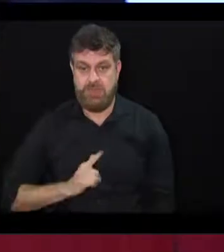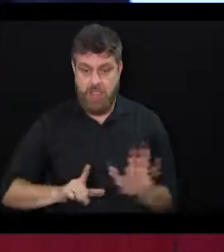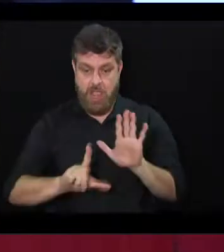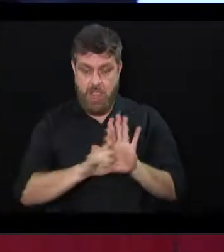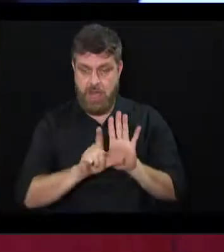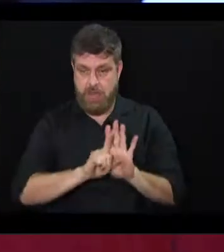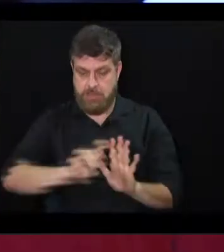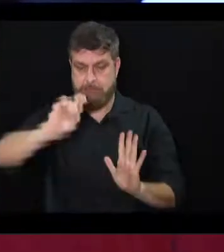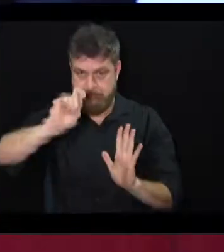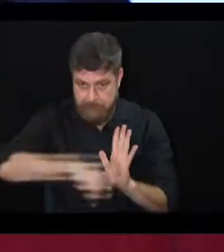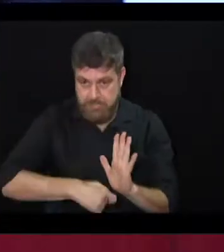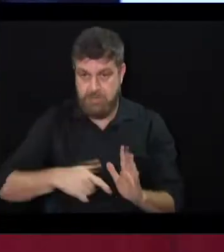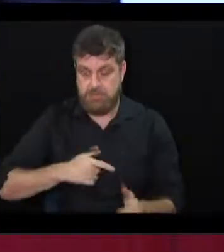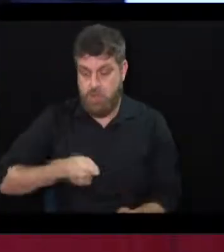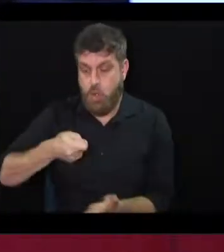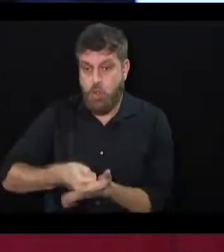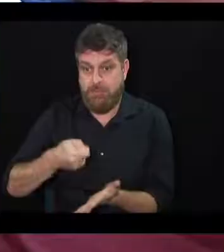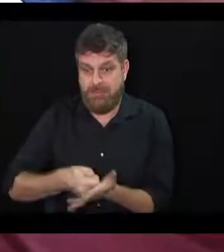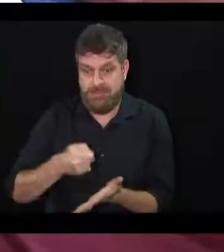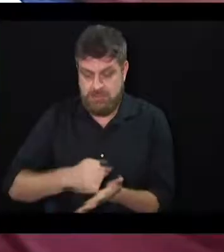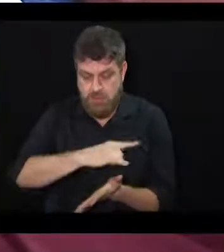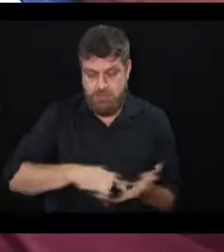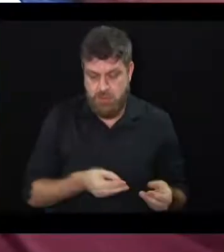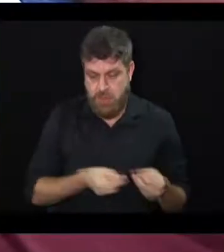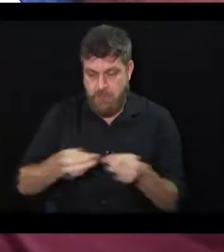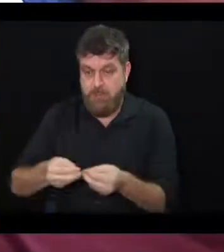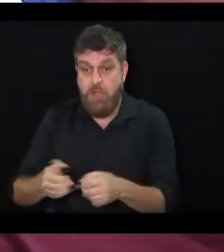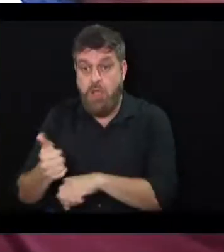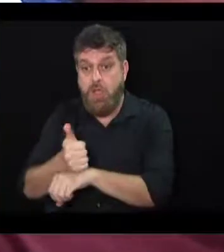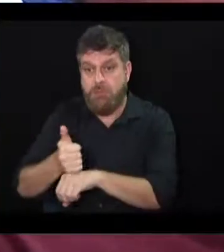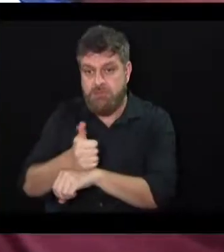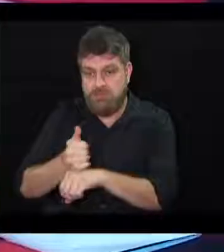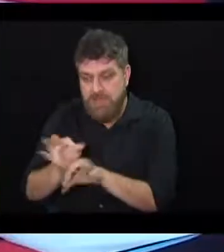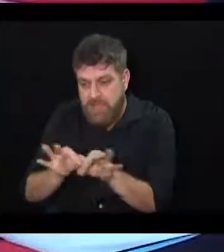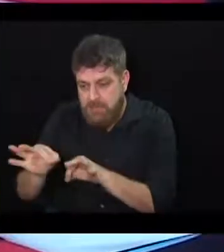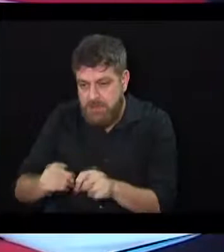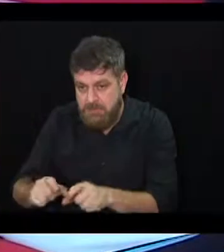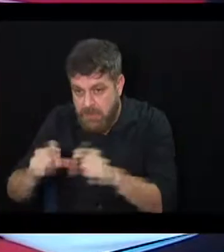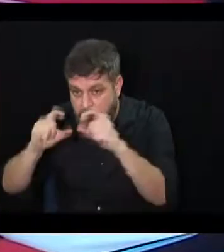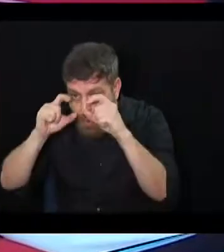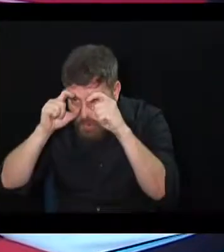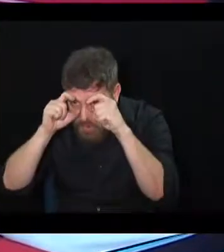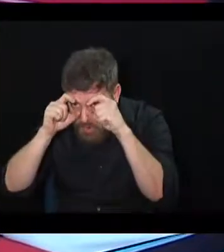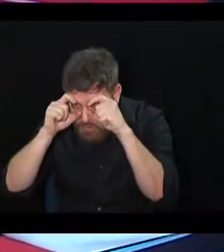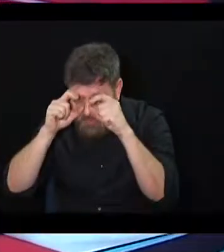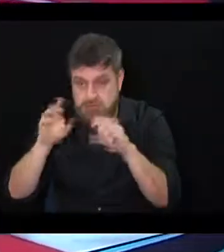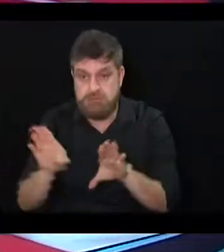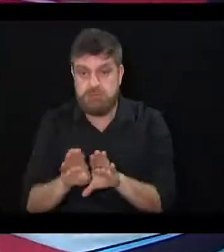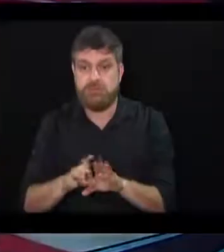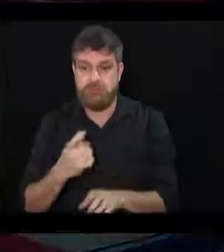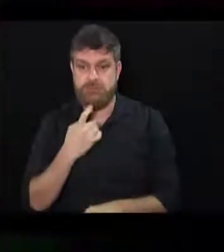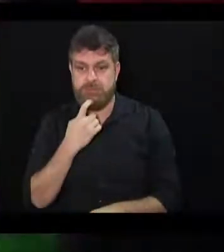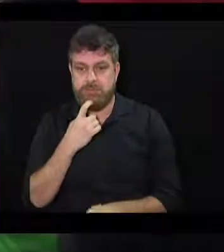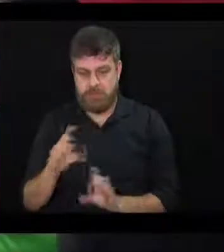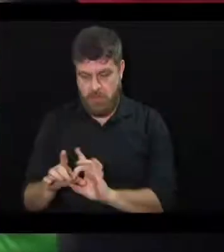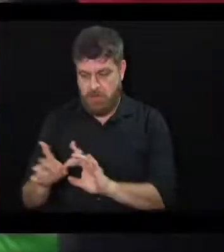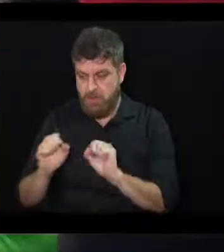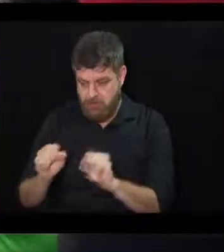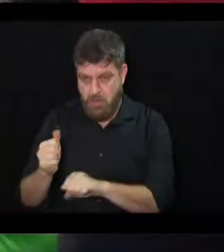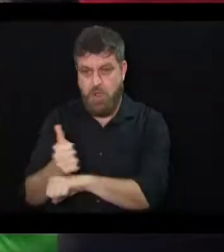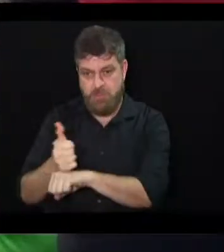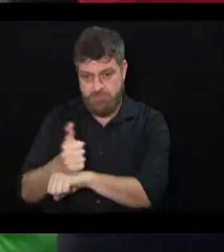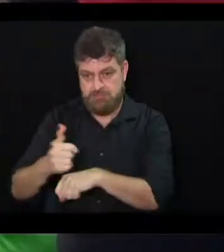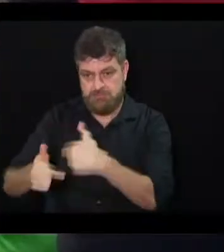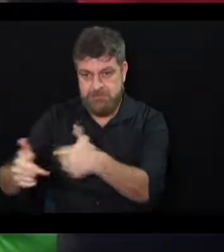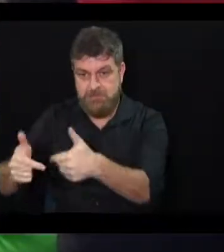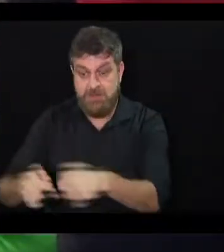lei que define as exigências para a concessão de alvará de uso para gabinetes optométricos em Campinas. E está